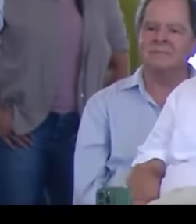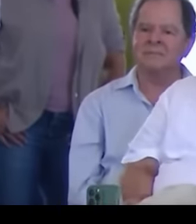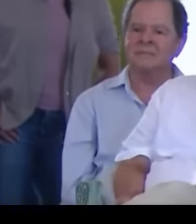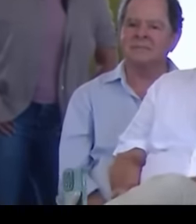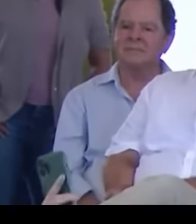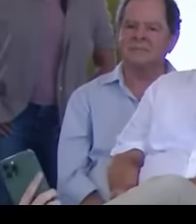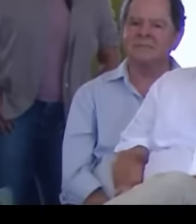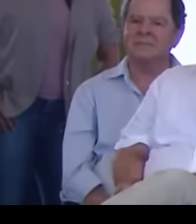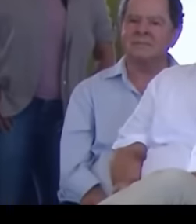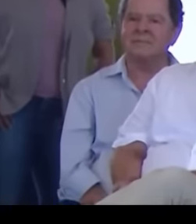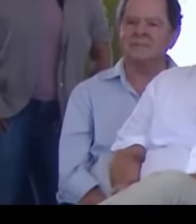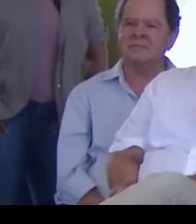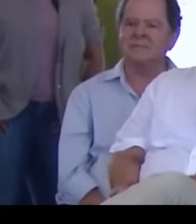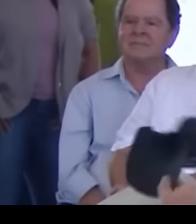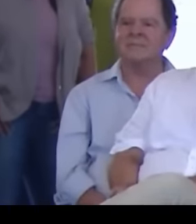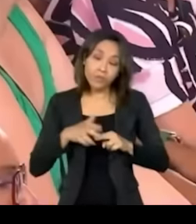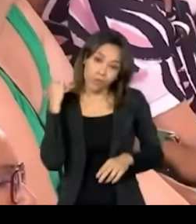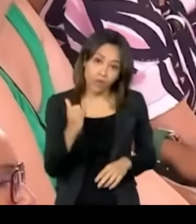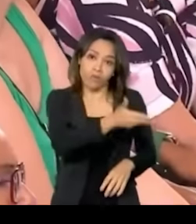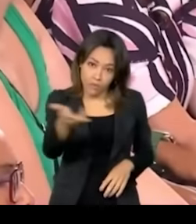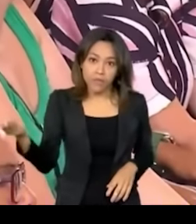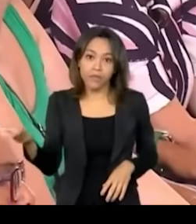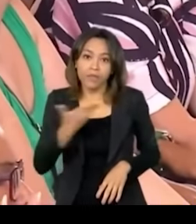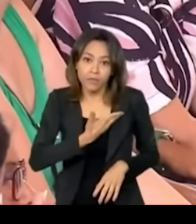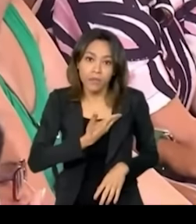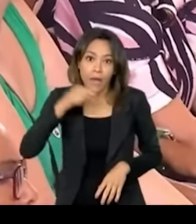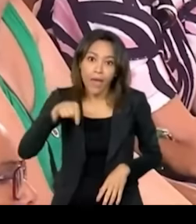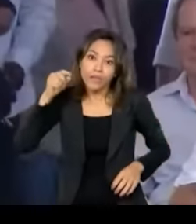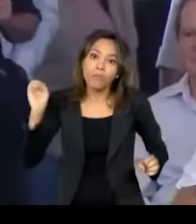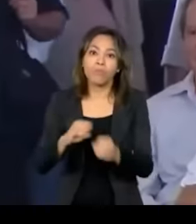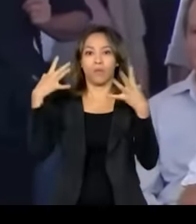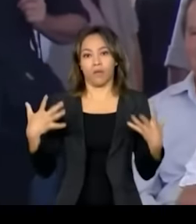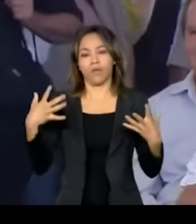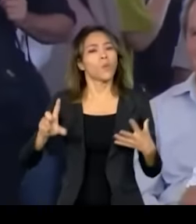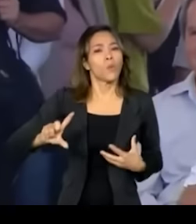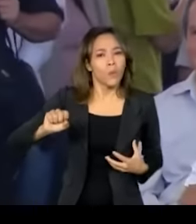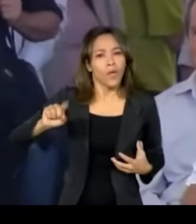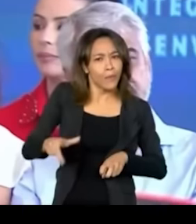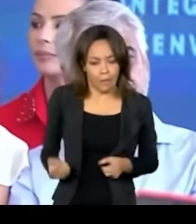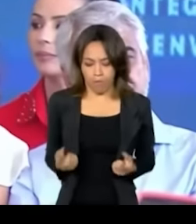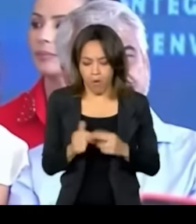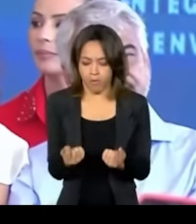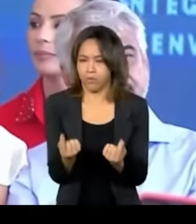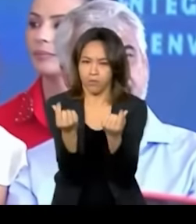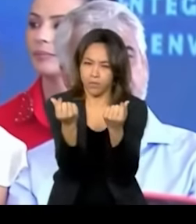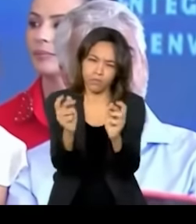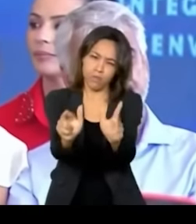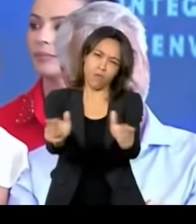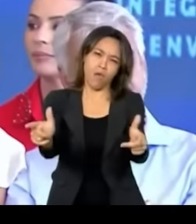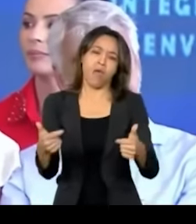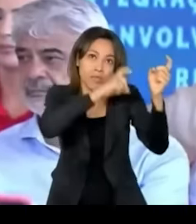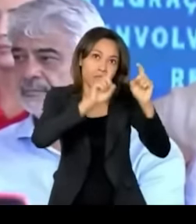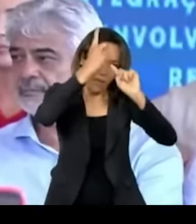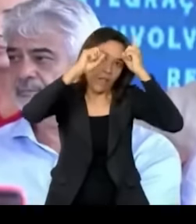sou o presidente que mais fiz Universidade nesse país que esse é outro milagre é o milagre da crença a inteligência é um